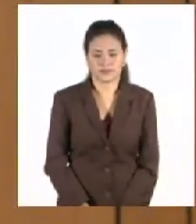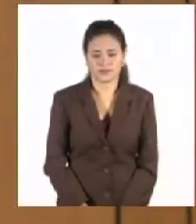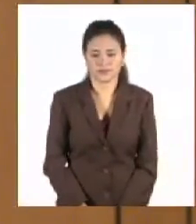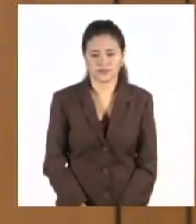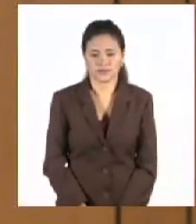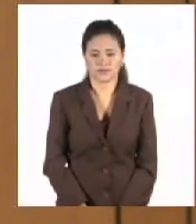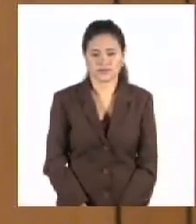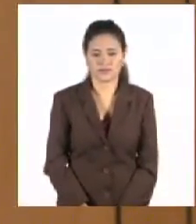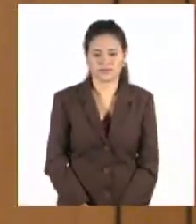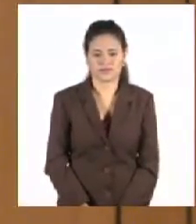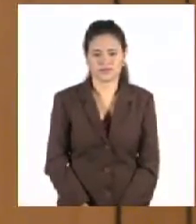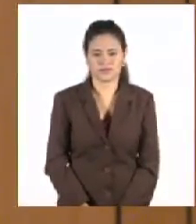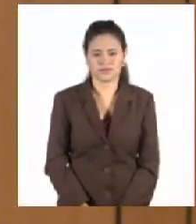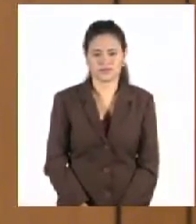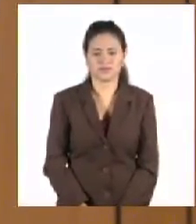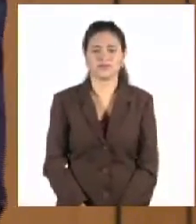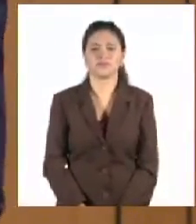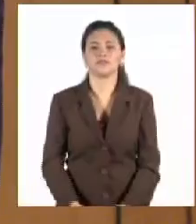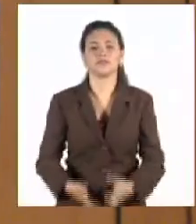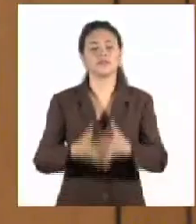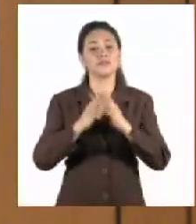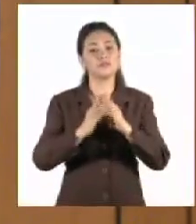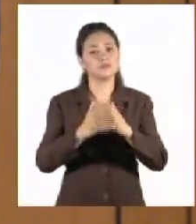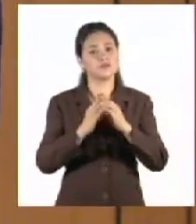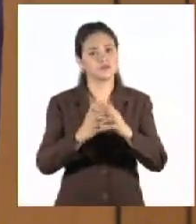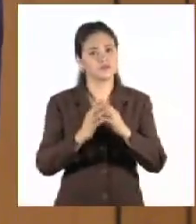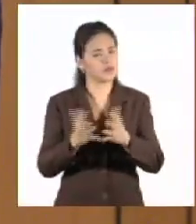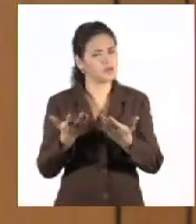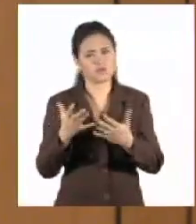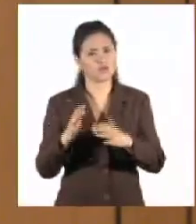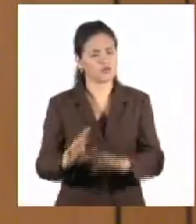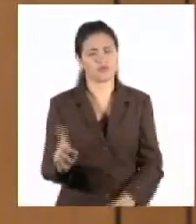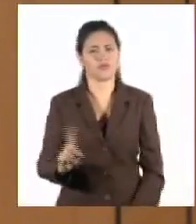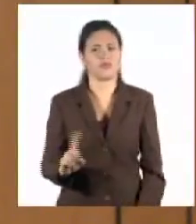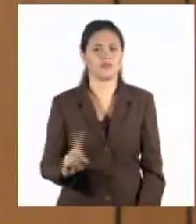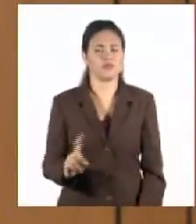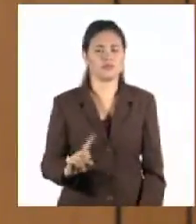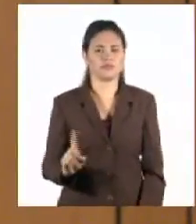imbróglios e o que nós não queremos. Queremos é que, de fato, nós possamos